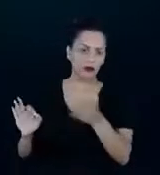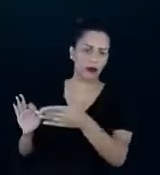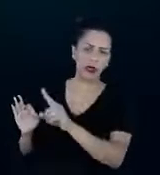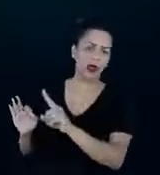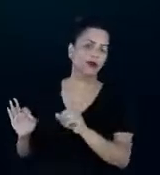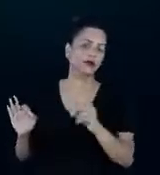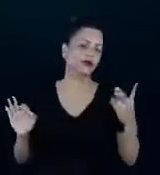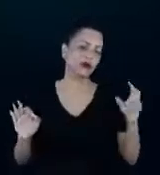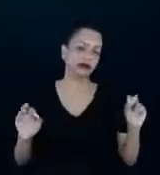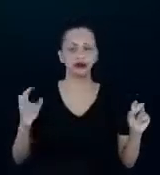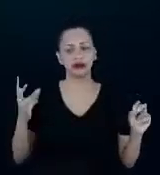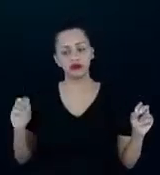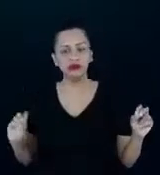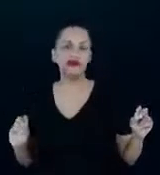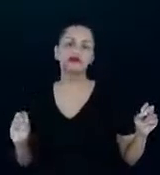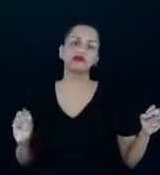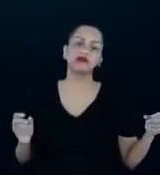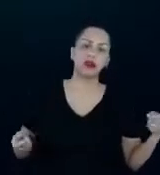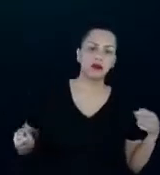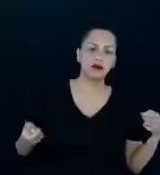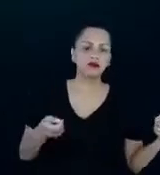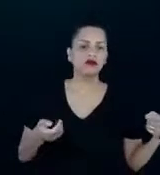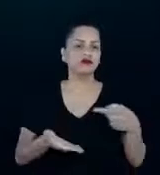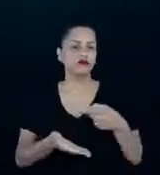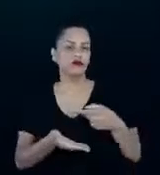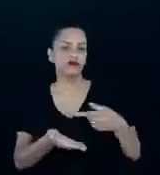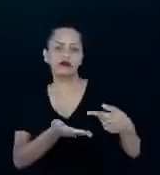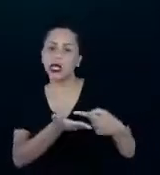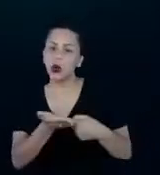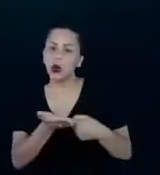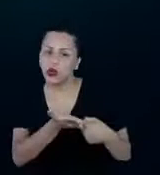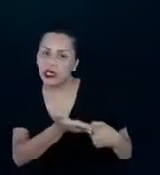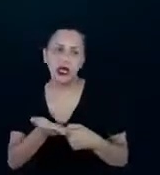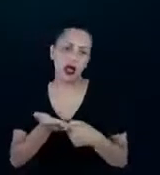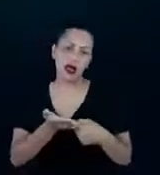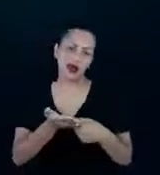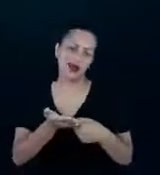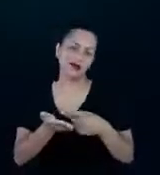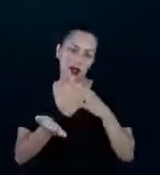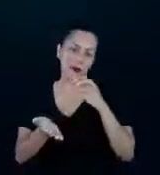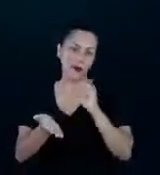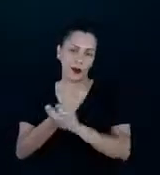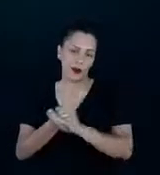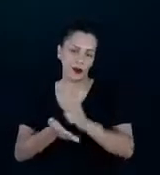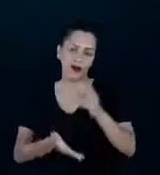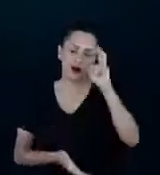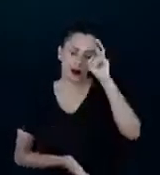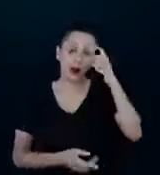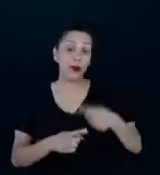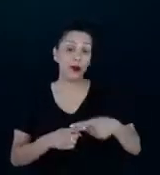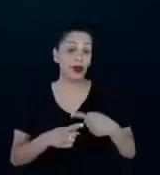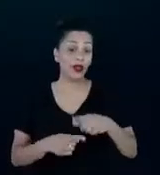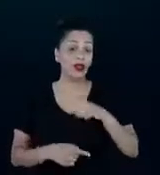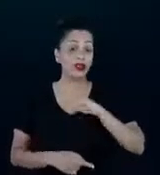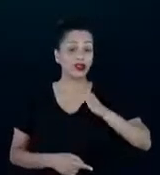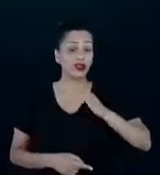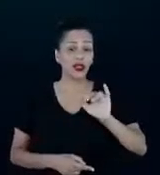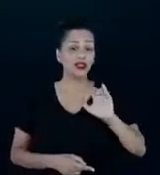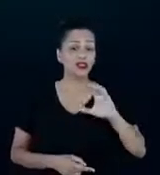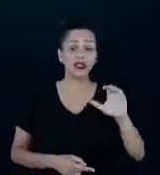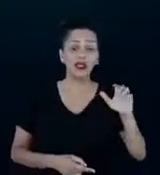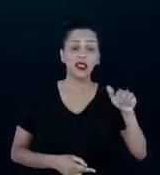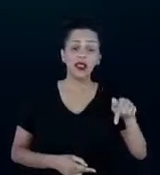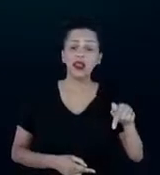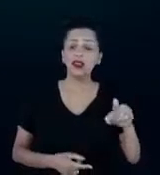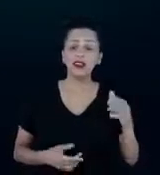as partes envolvidas negociem a propriedade intelectual. Por quê? Porque um ICT já entra num projeto com uma série